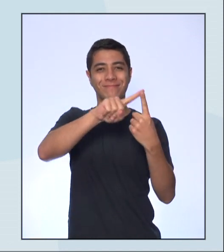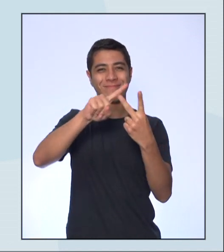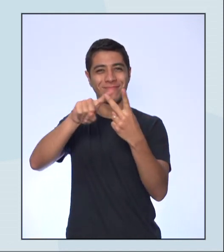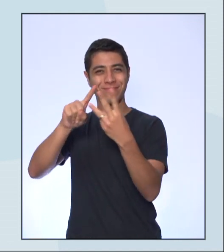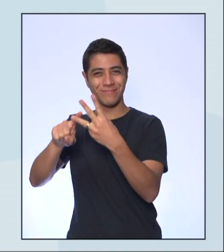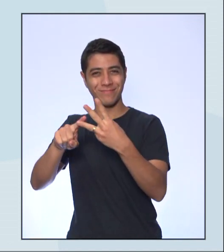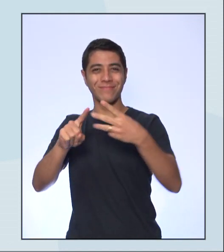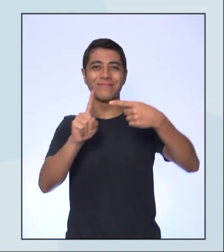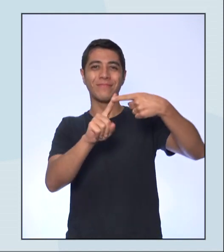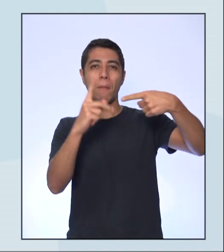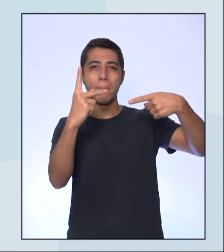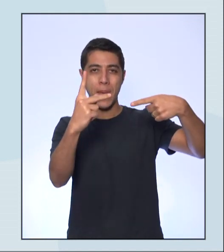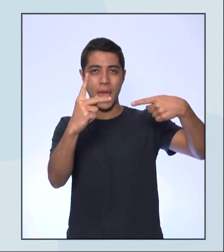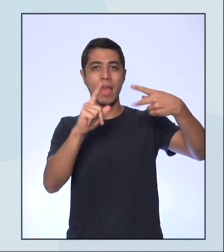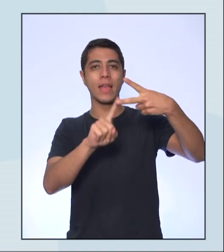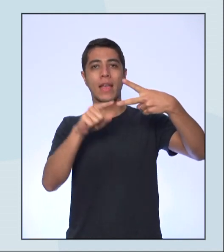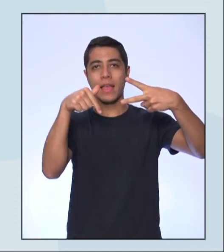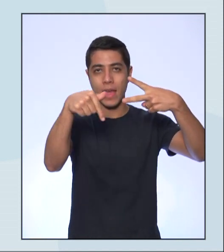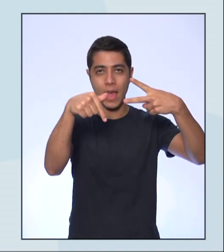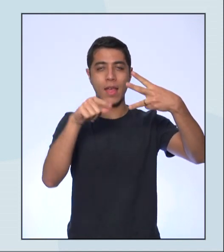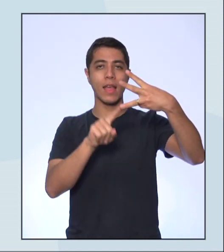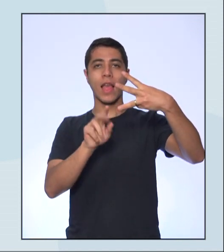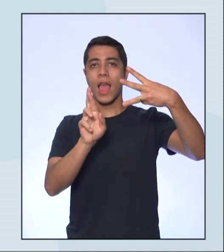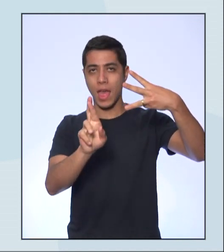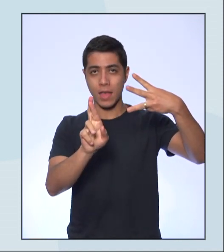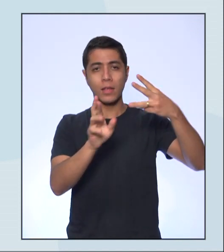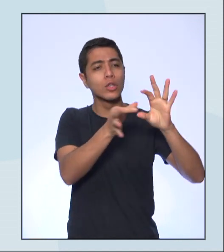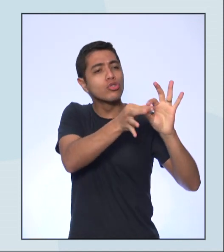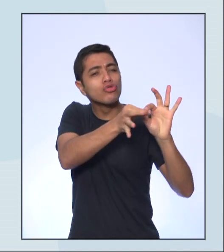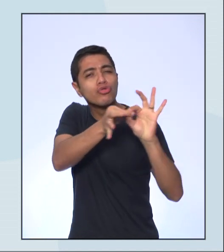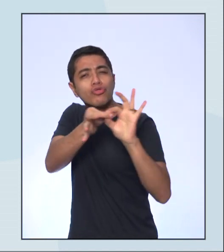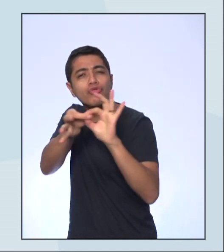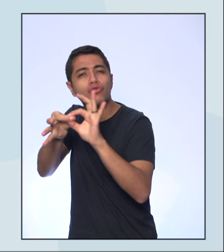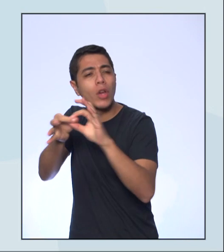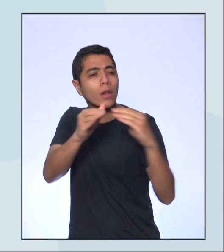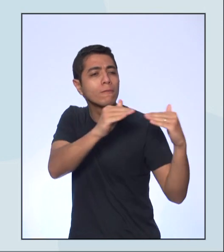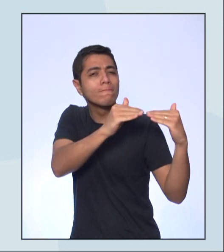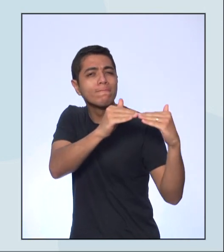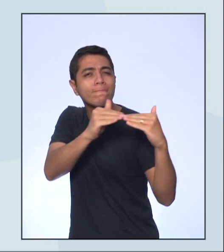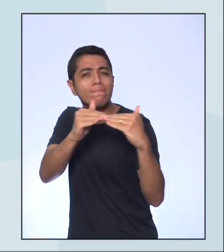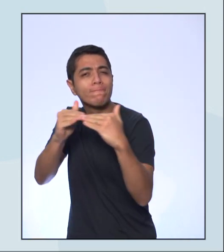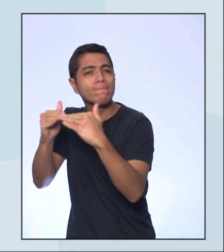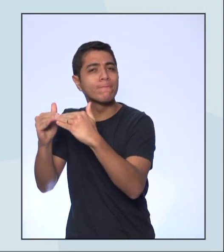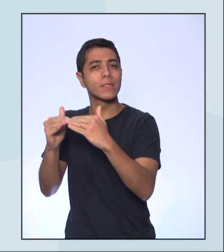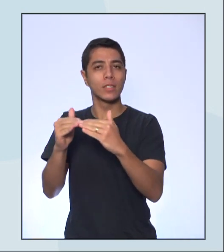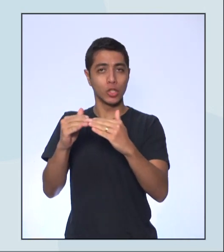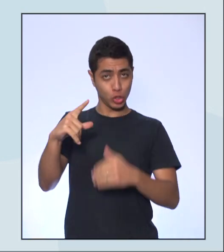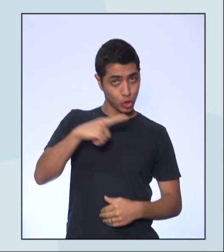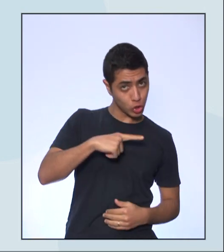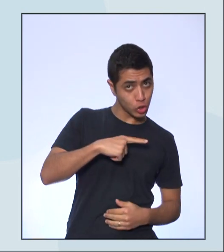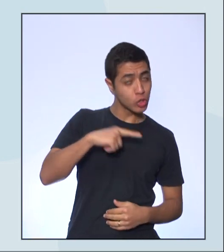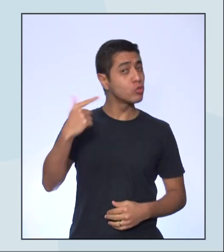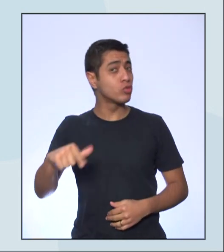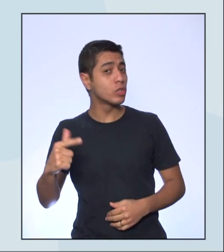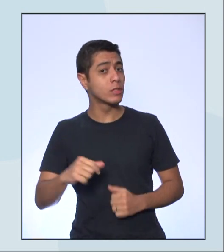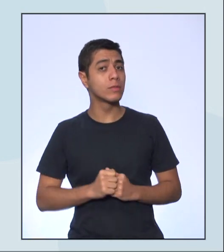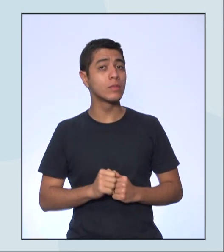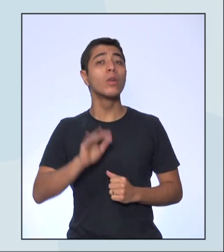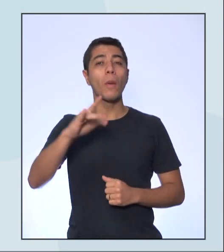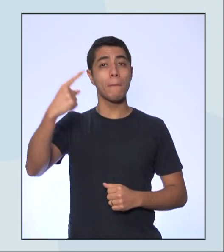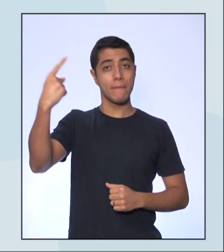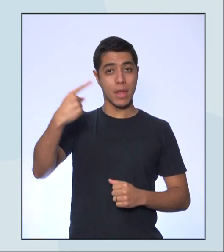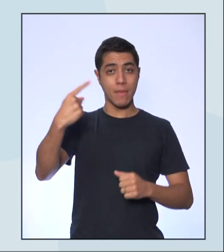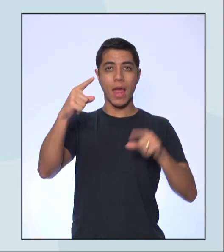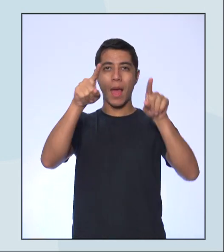alinhados. O modelo que eu estou aplicando para vocês é pelo determinante. Desconsidere essa primeira matriz, vamos fazer a de baixo ali.